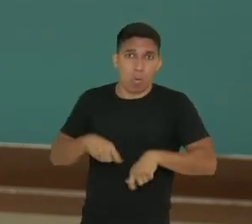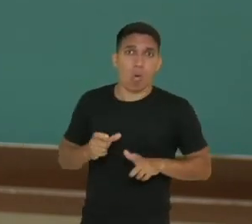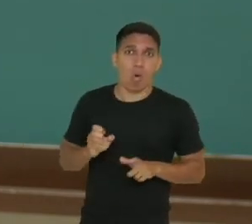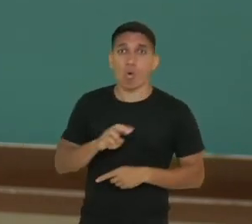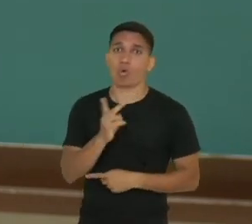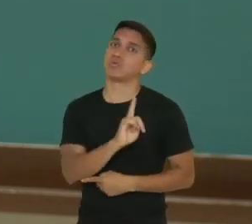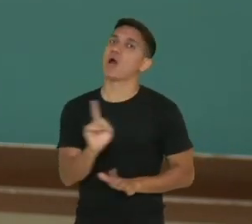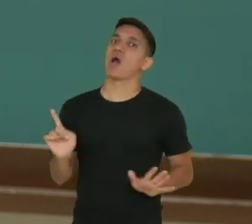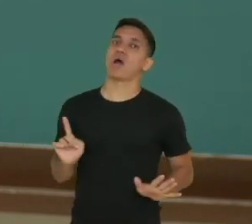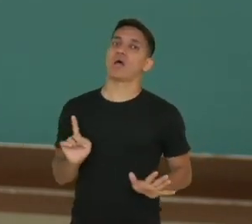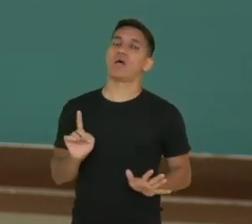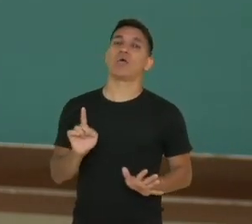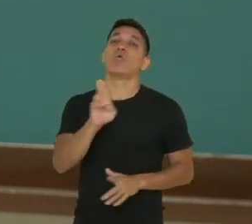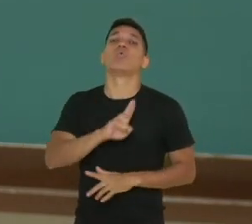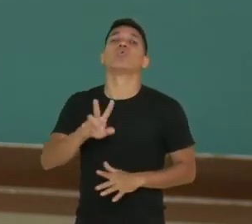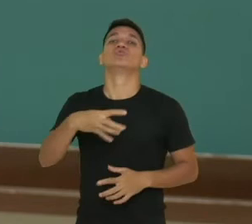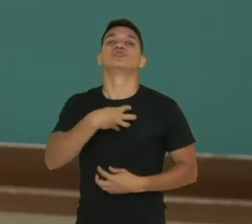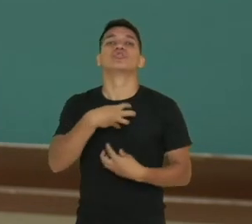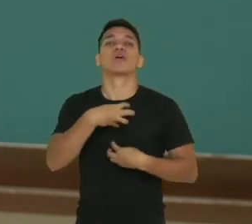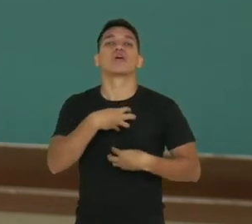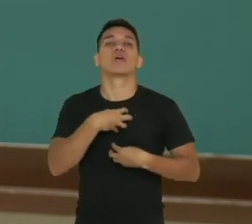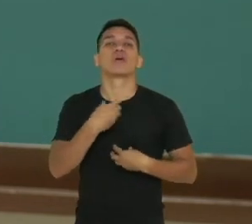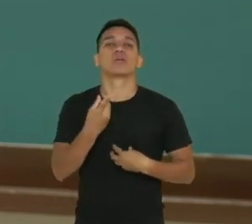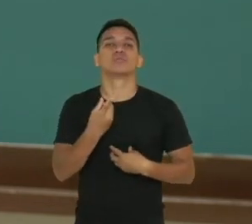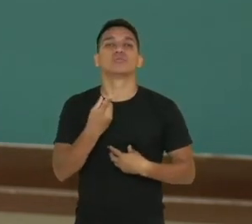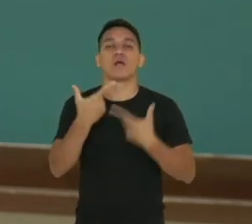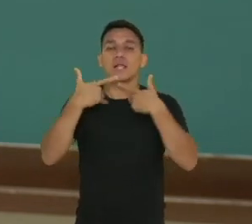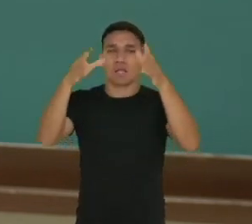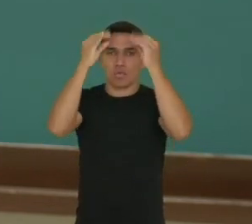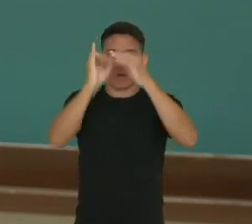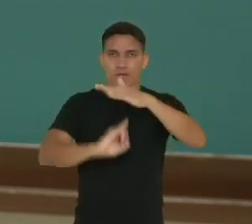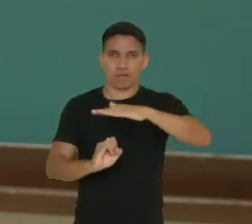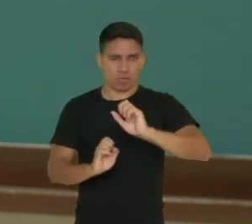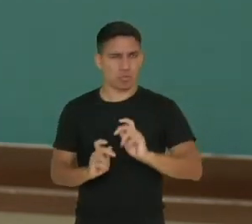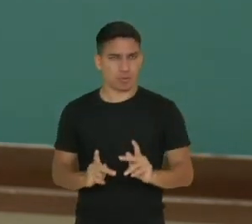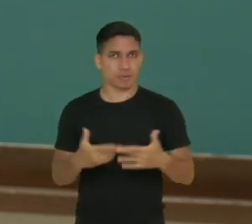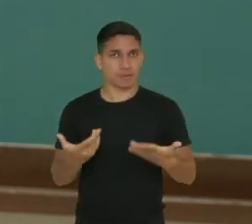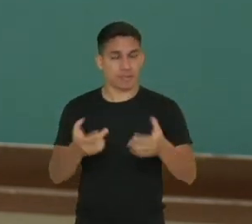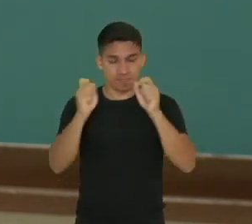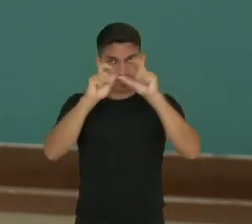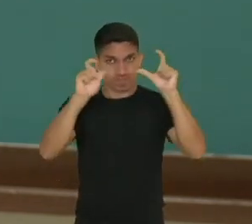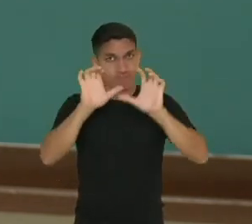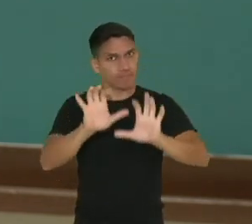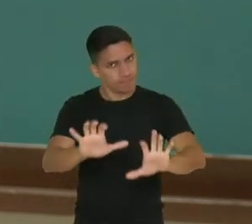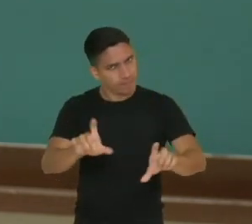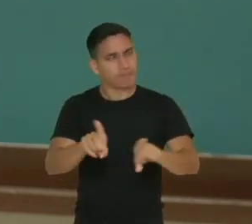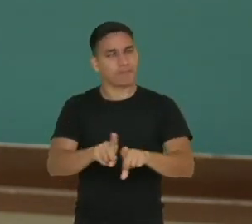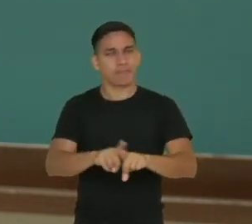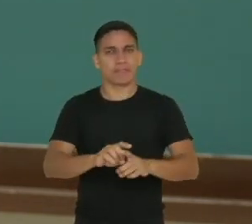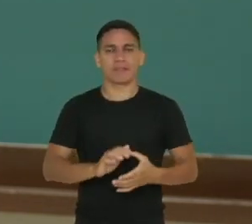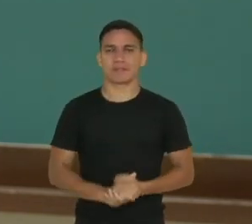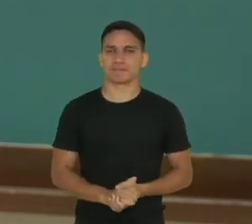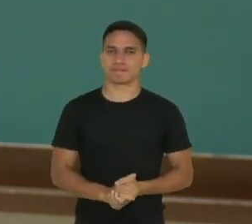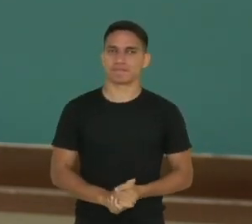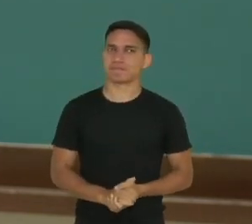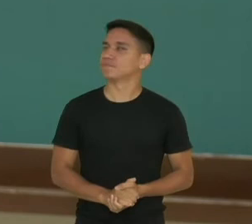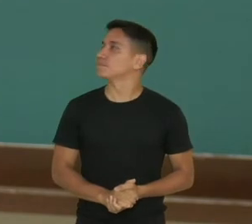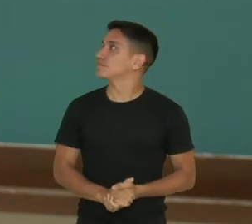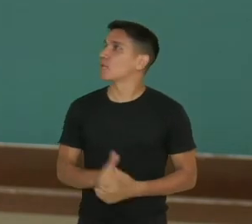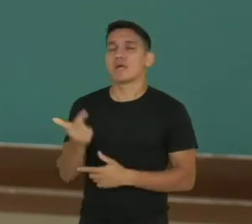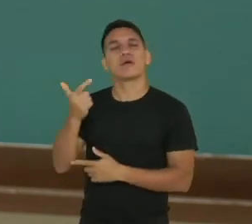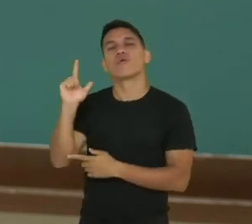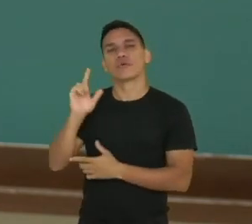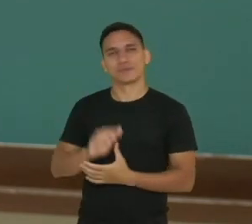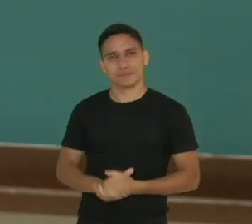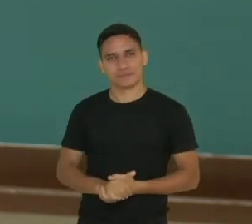usar, né, a linguagem informal, tá bom? Então, preste atenção nisso, beleza? O que